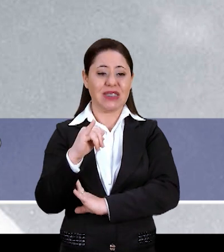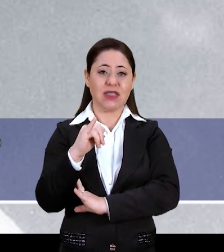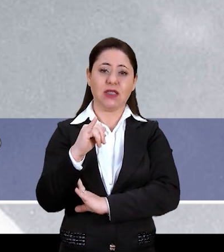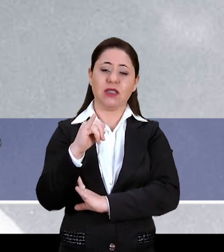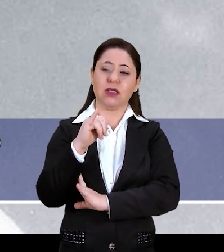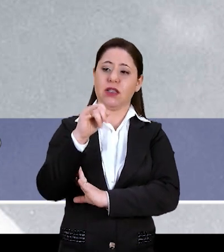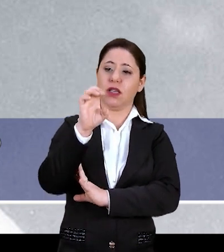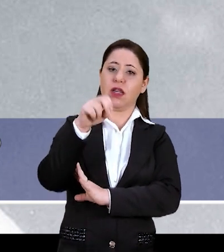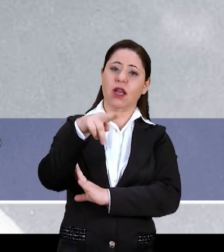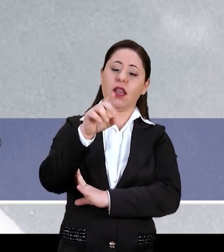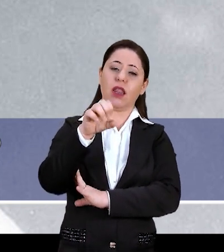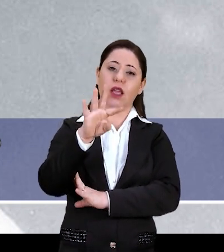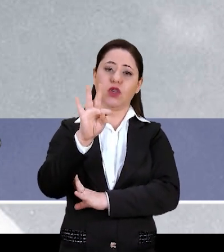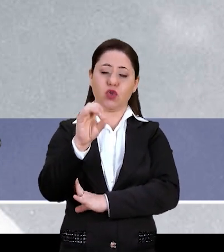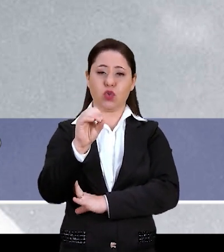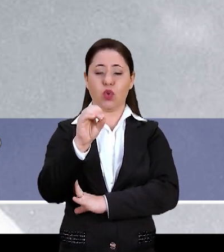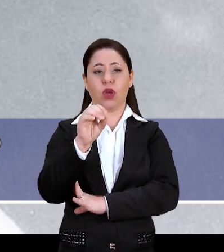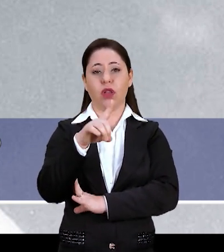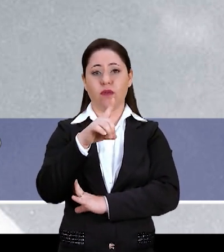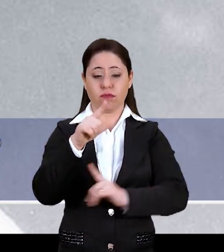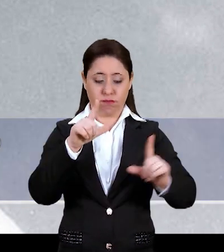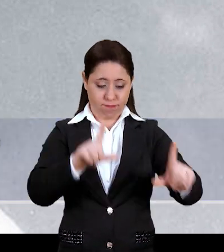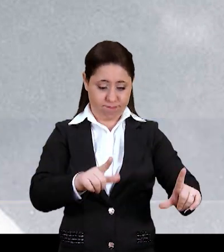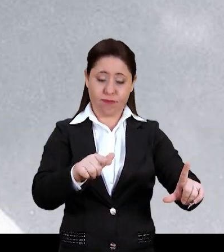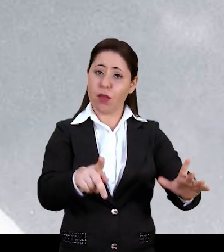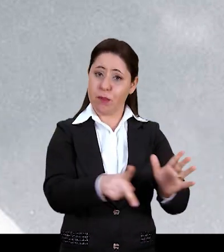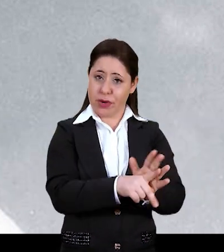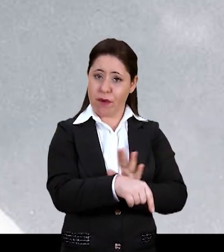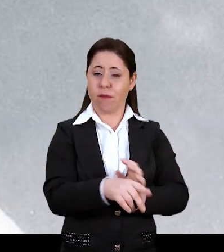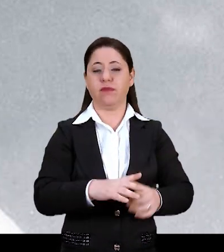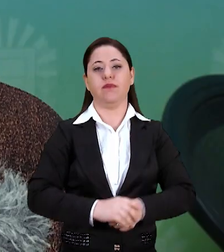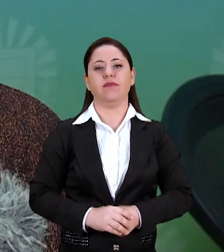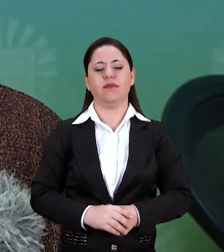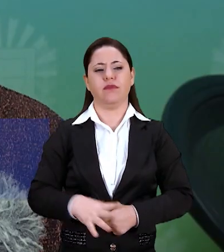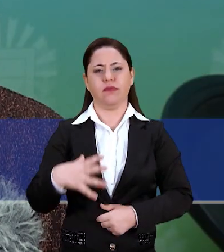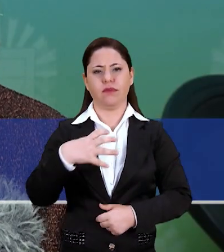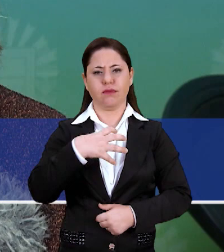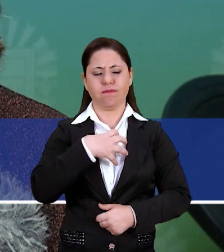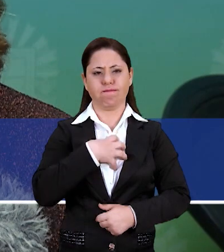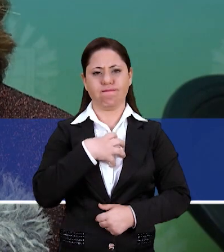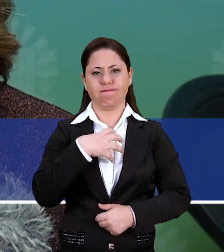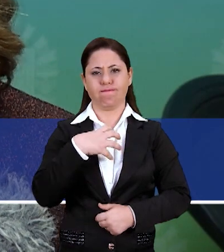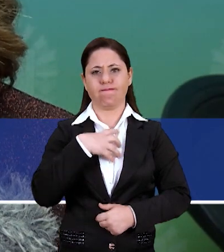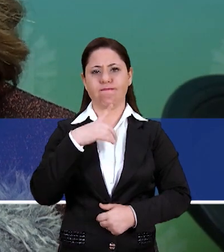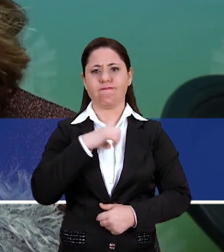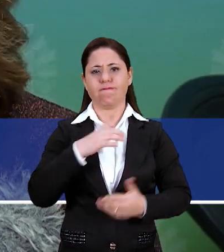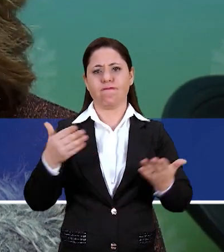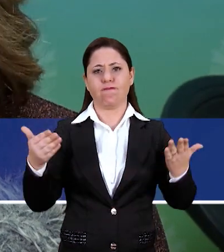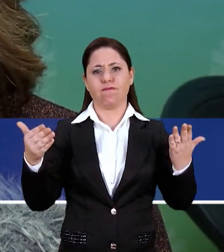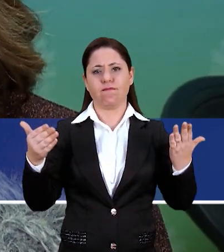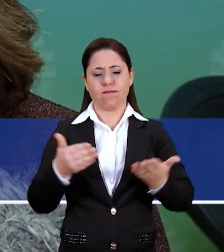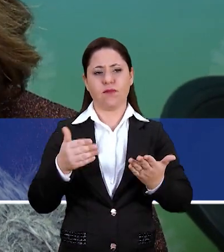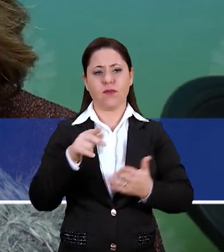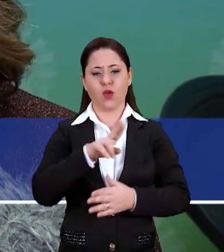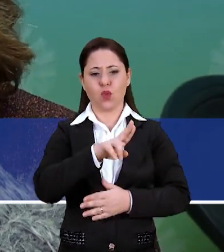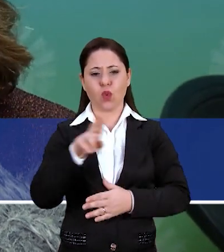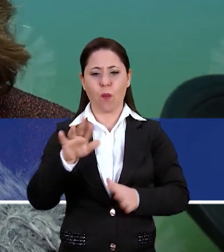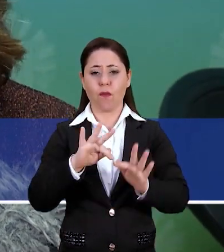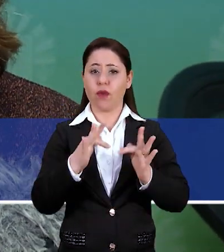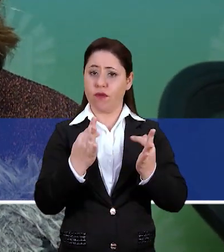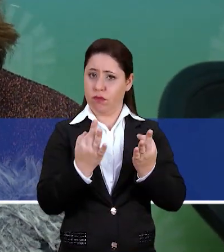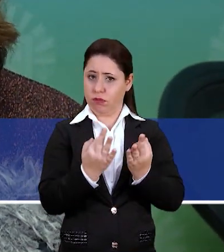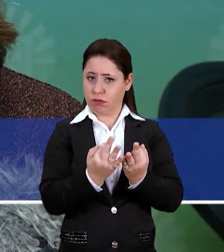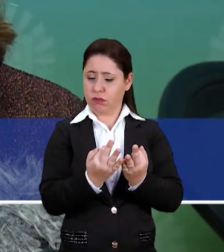Vargas Batista, que dá o nome ao diploma legislativo. O sentimento que eu tenho, em nome de